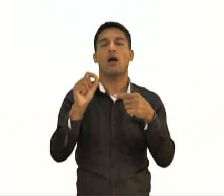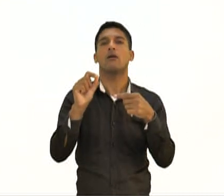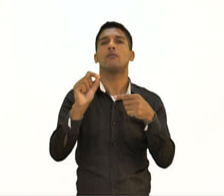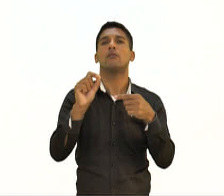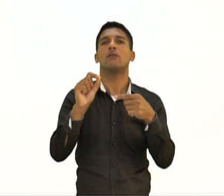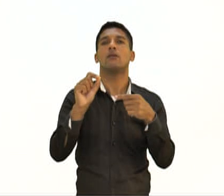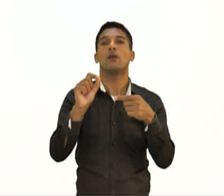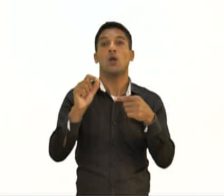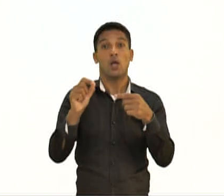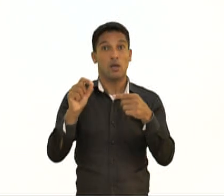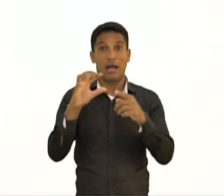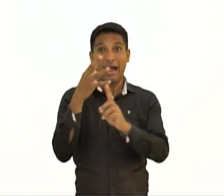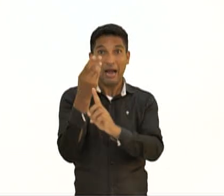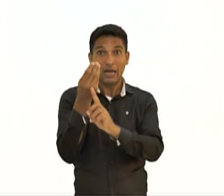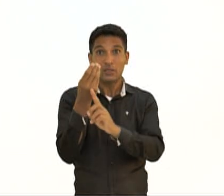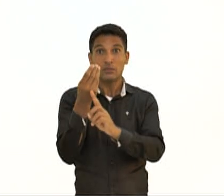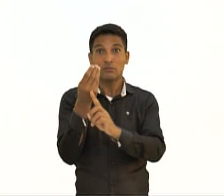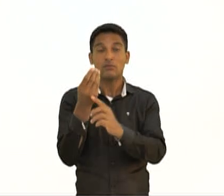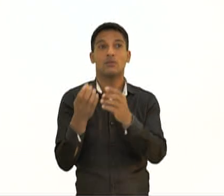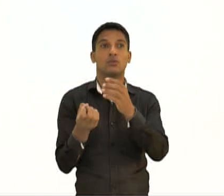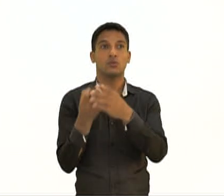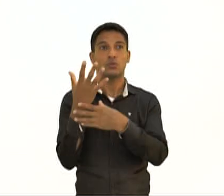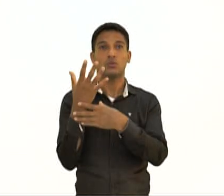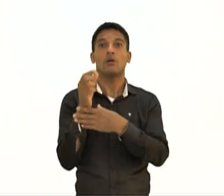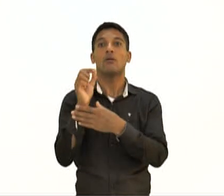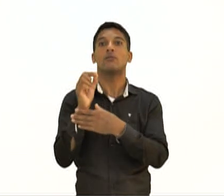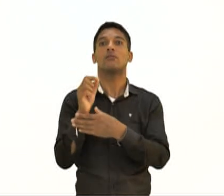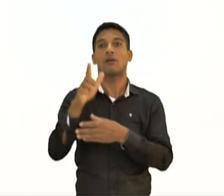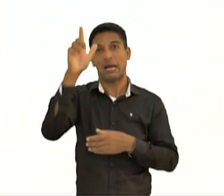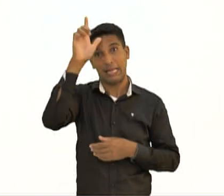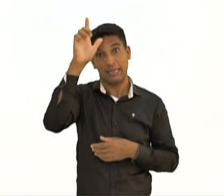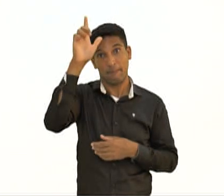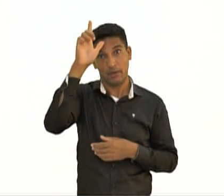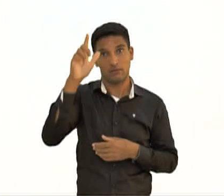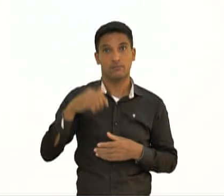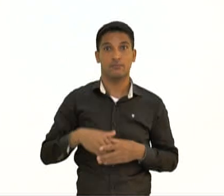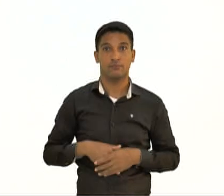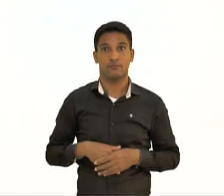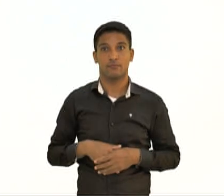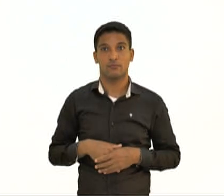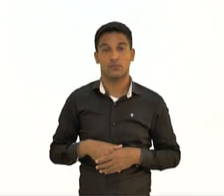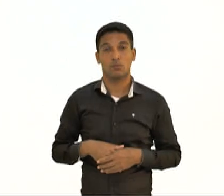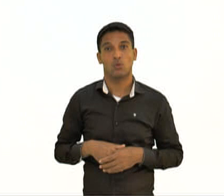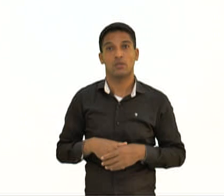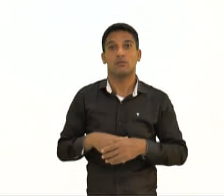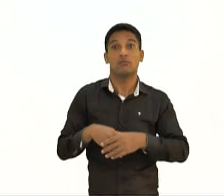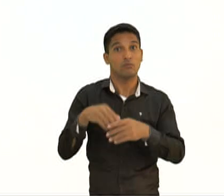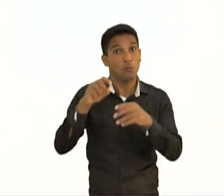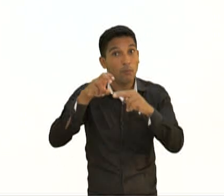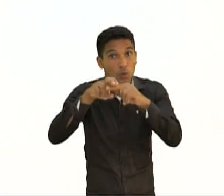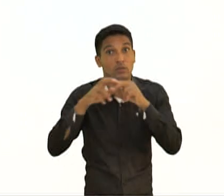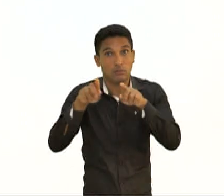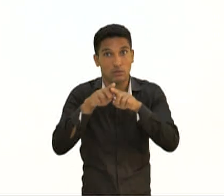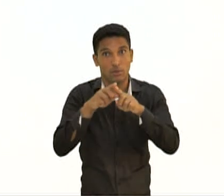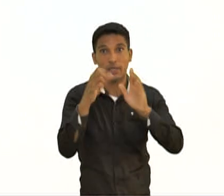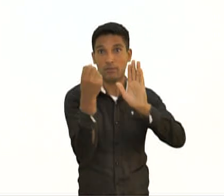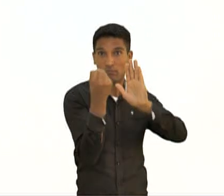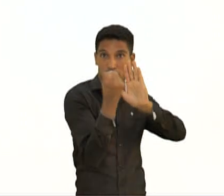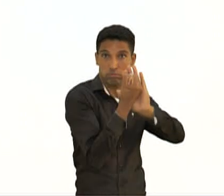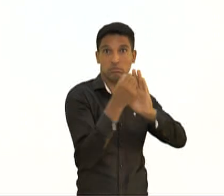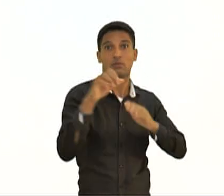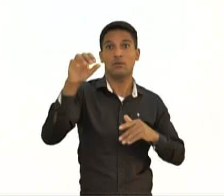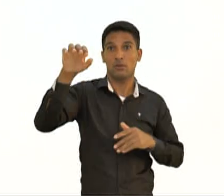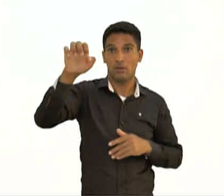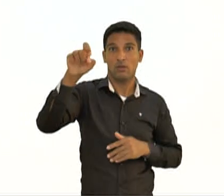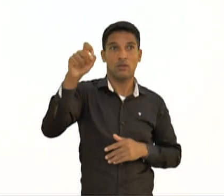aproximadamente em 1905. Por isso, essa corrente é também chamada de expressionismo alemão. A gente tem aqui os